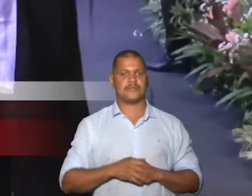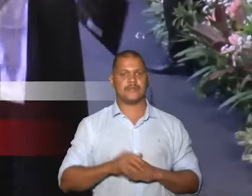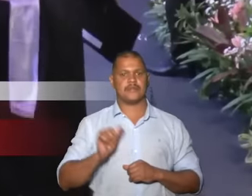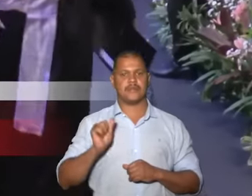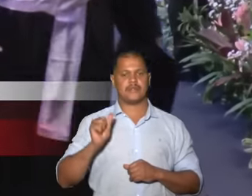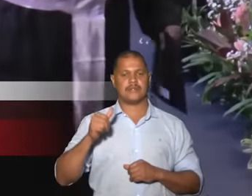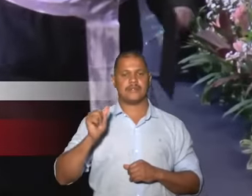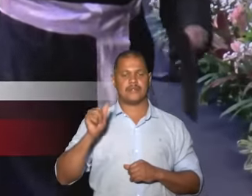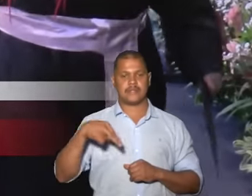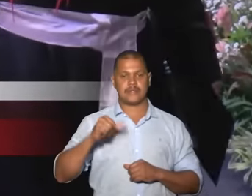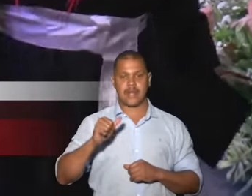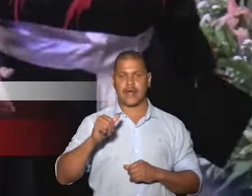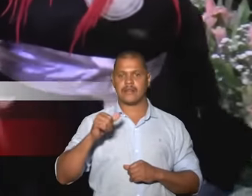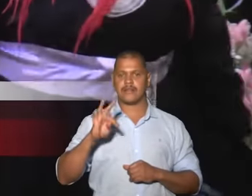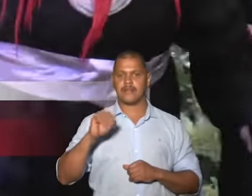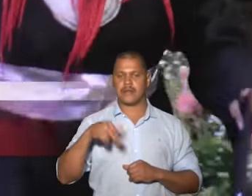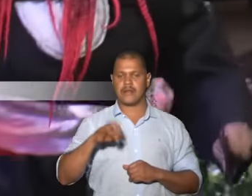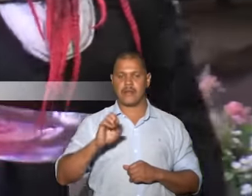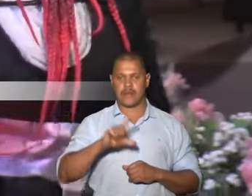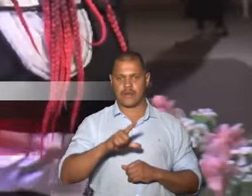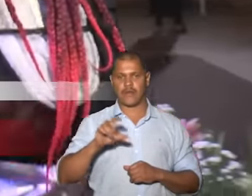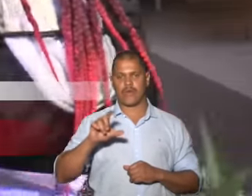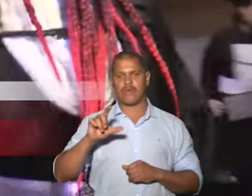Natanael Lopes de Carvalho.